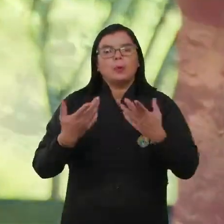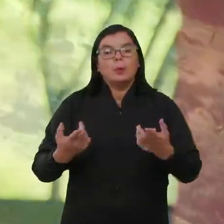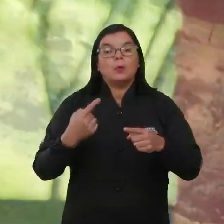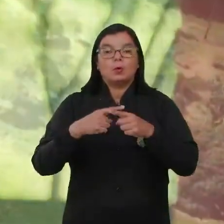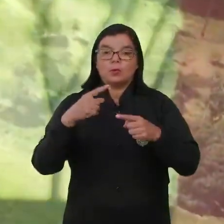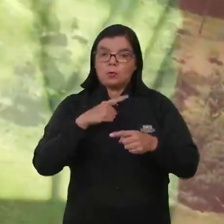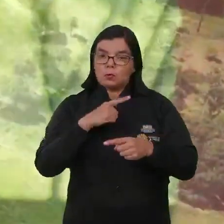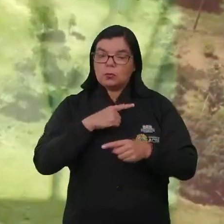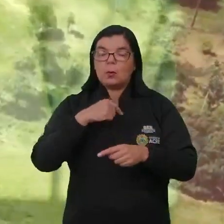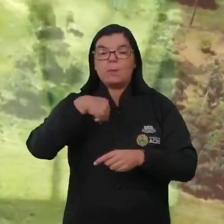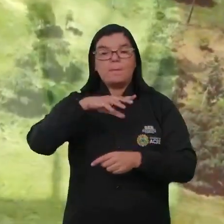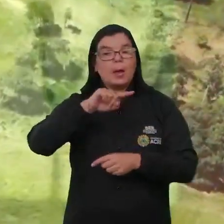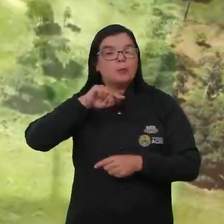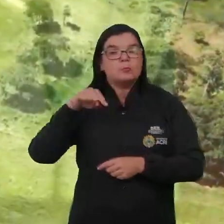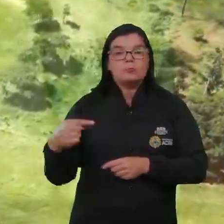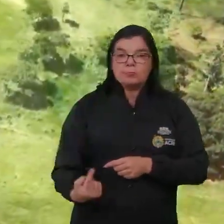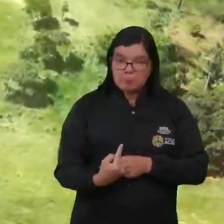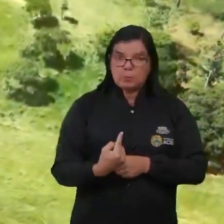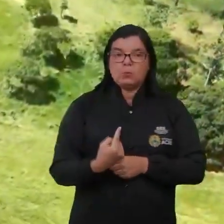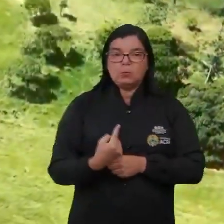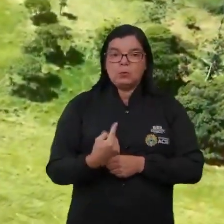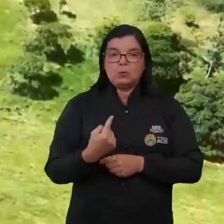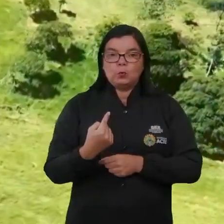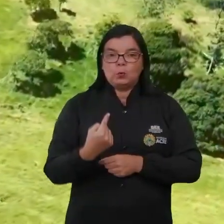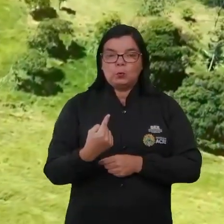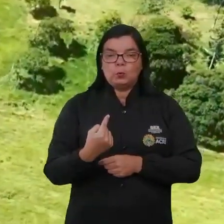quê? Porque nós temos mais de 1000